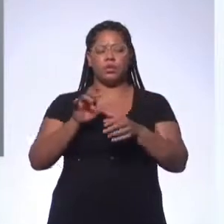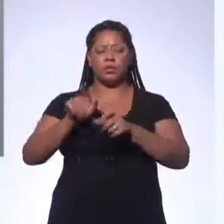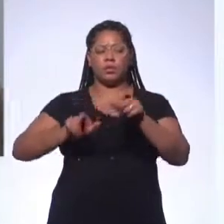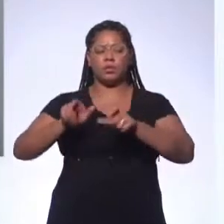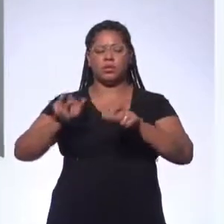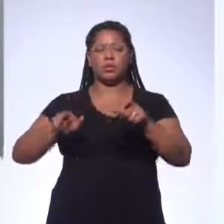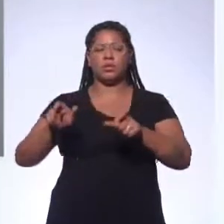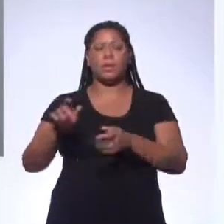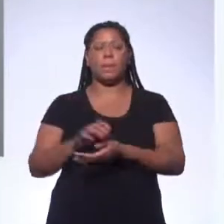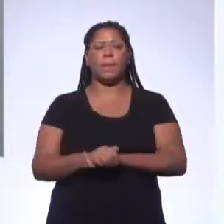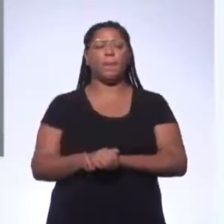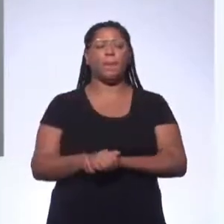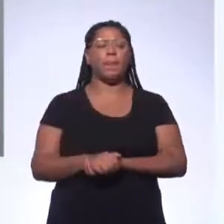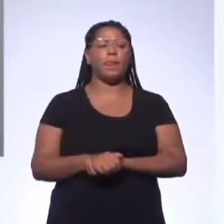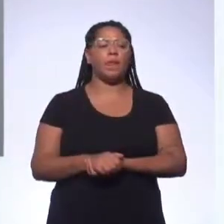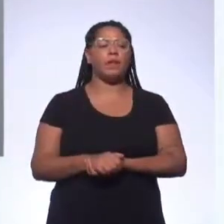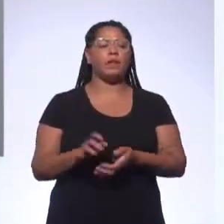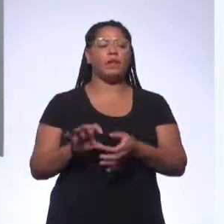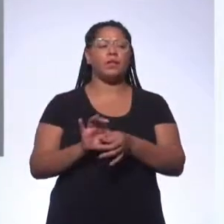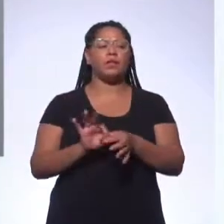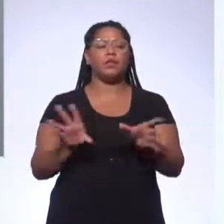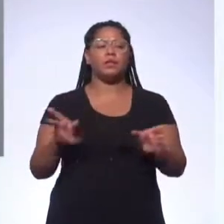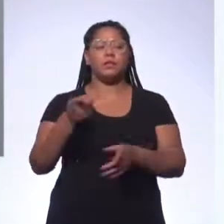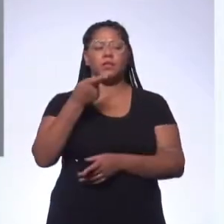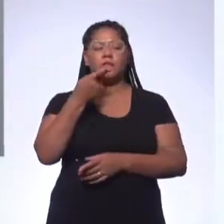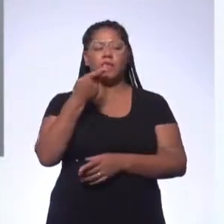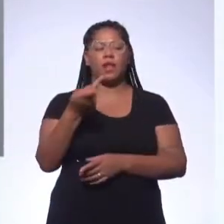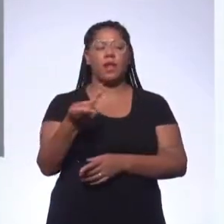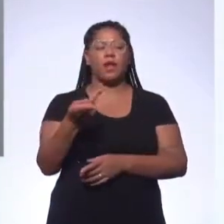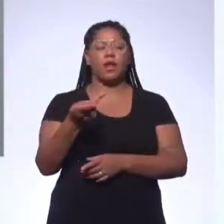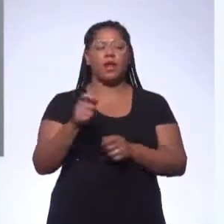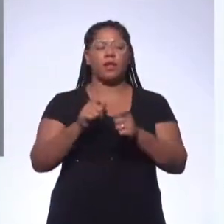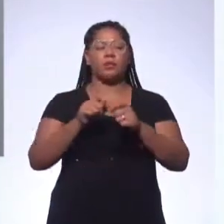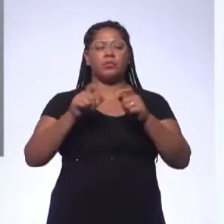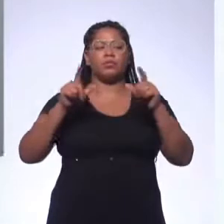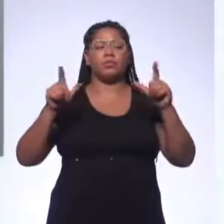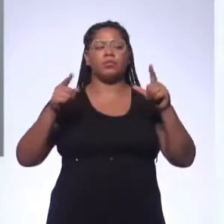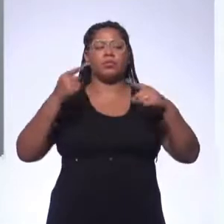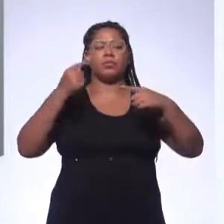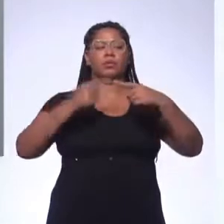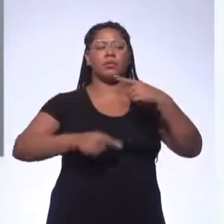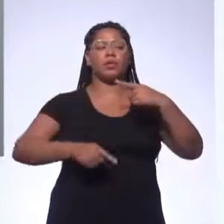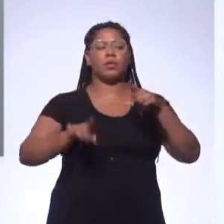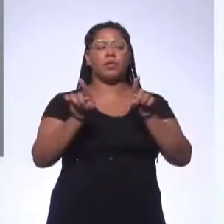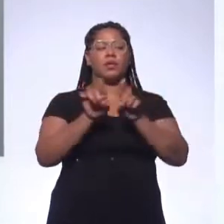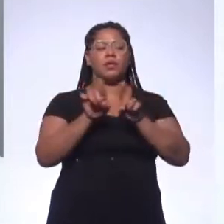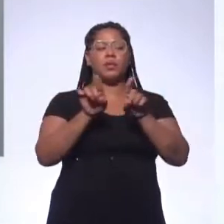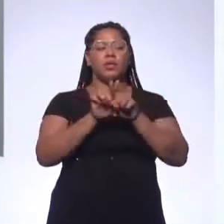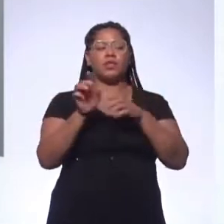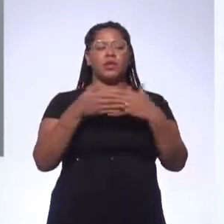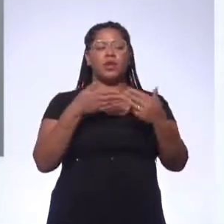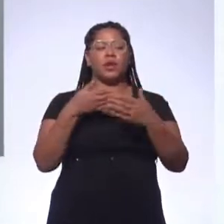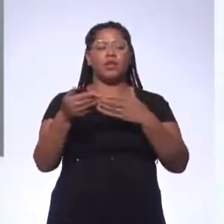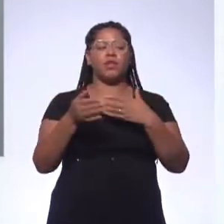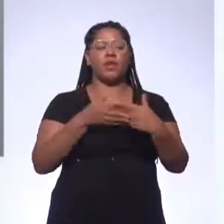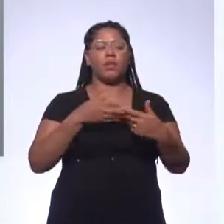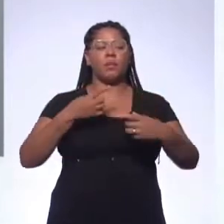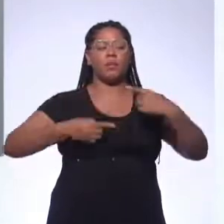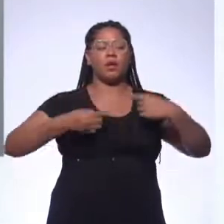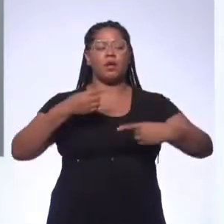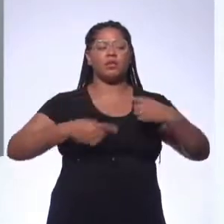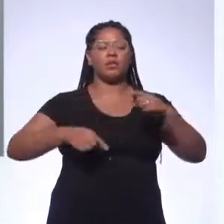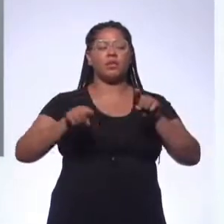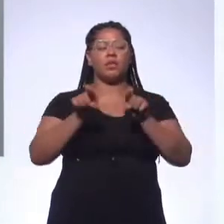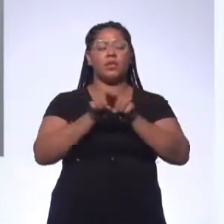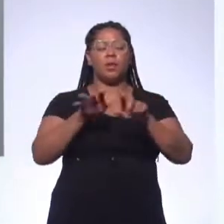exemplo, a liberdade de expressão, aumentando a censura e além de tornar ilegal qualquer forma de partido político e movimento